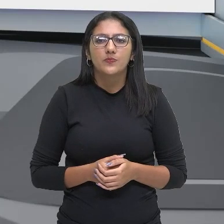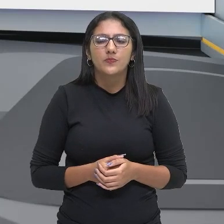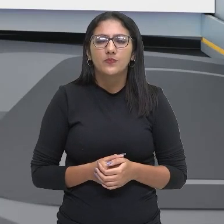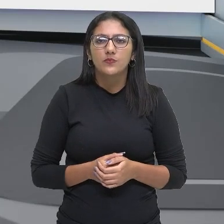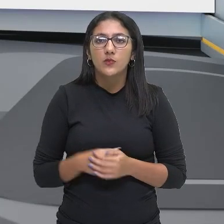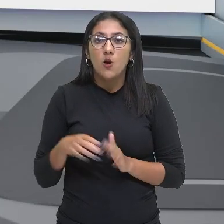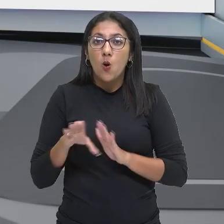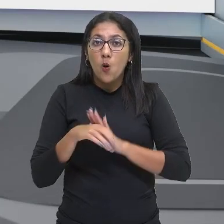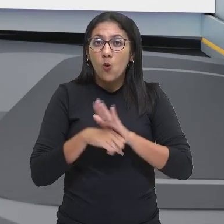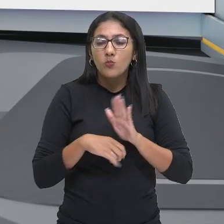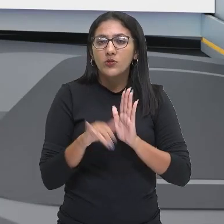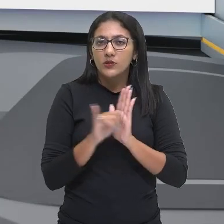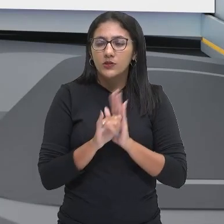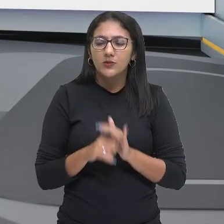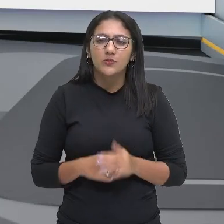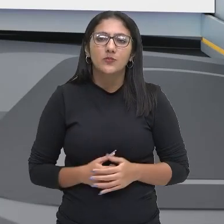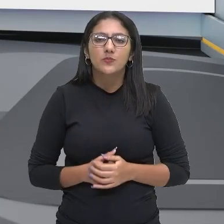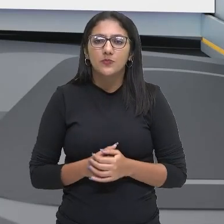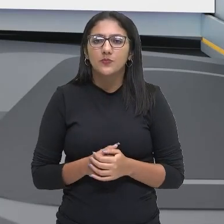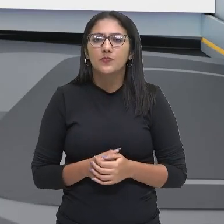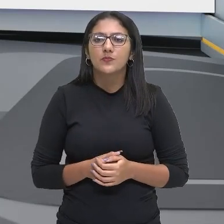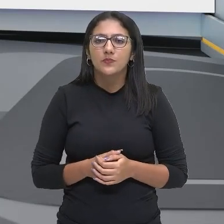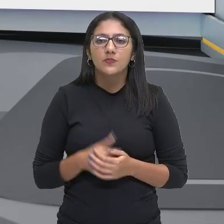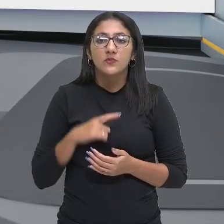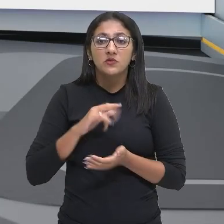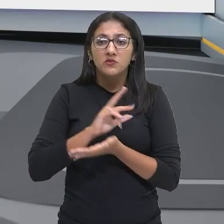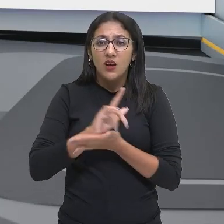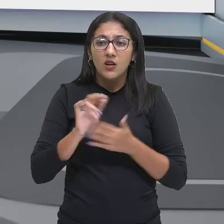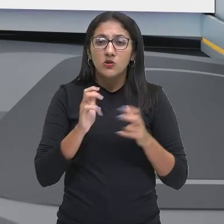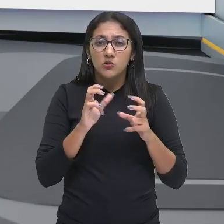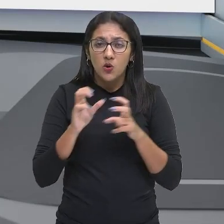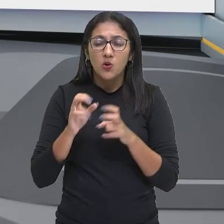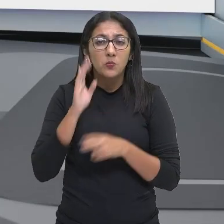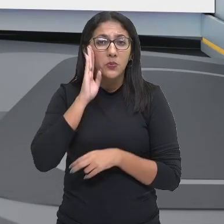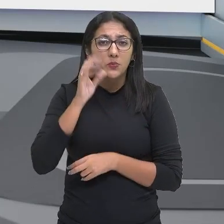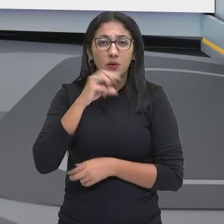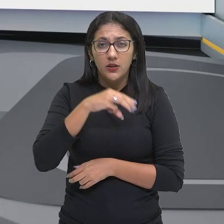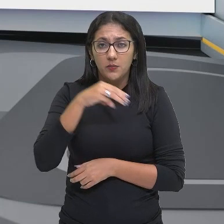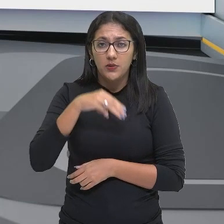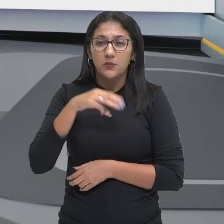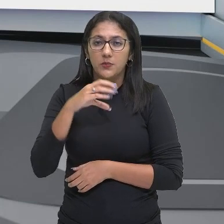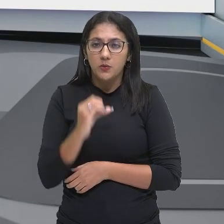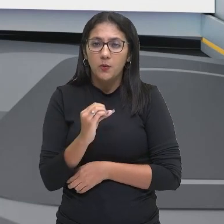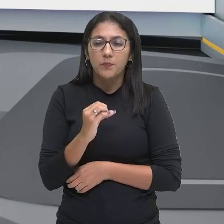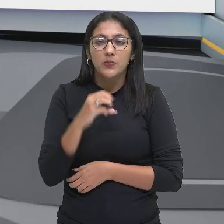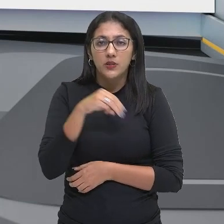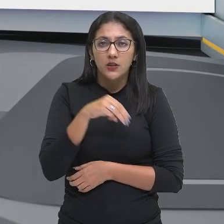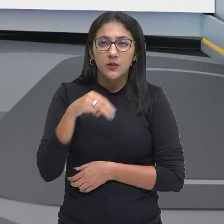de identidade. Há muitos jogos, especialmente MMO